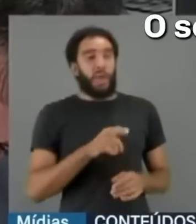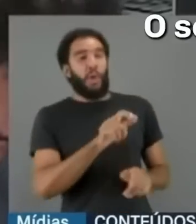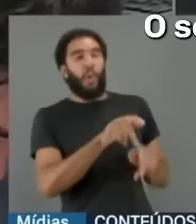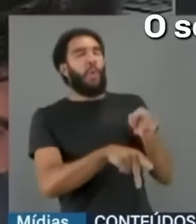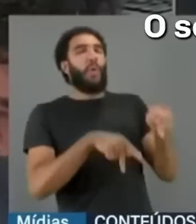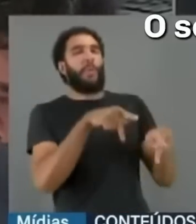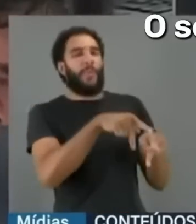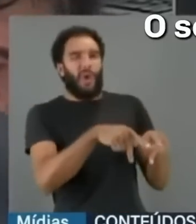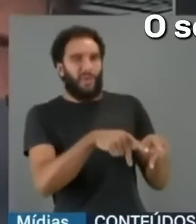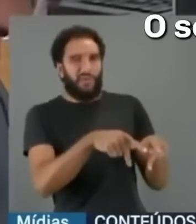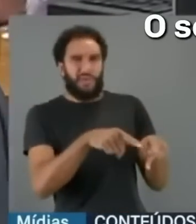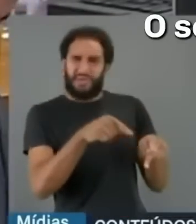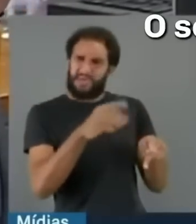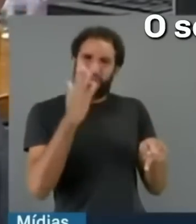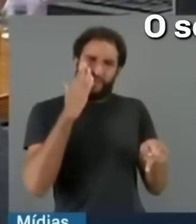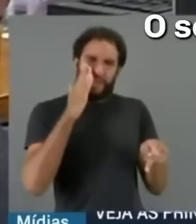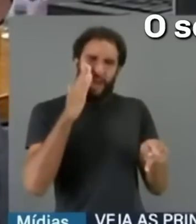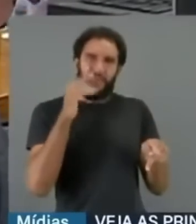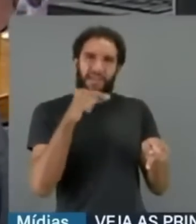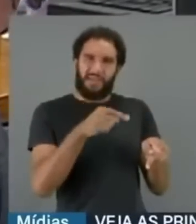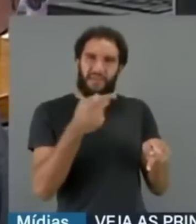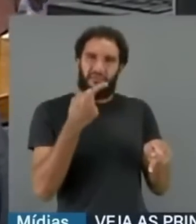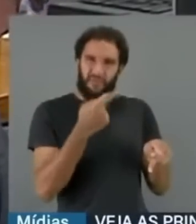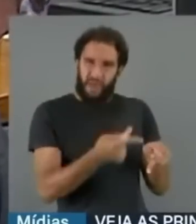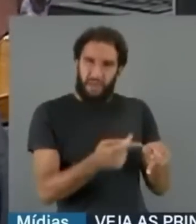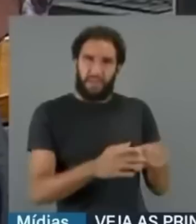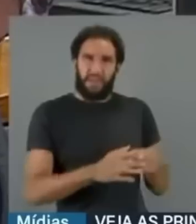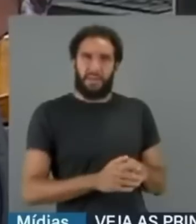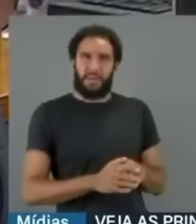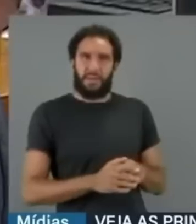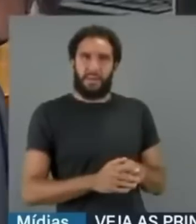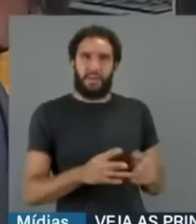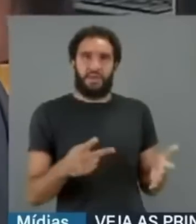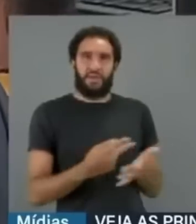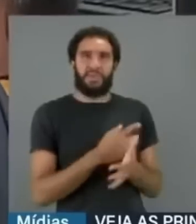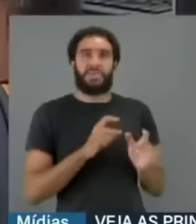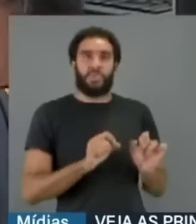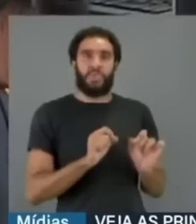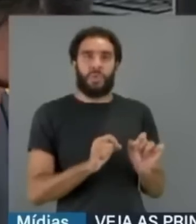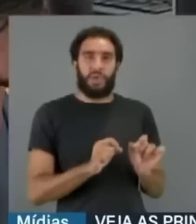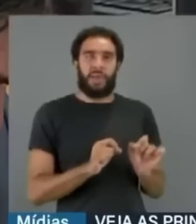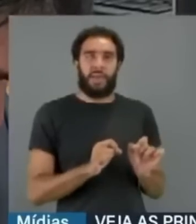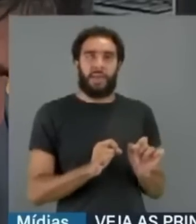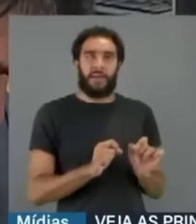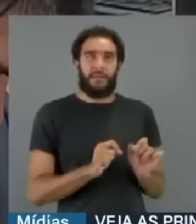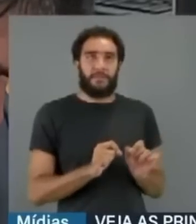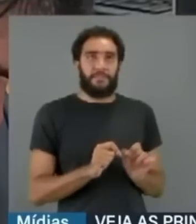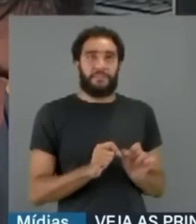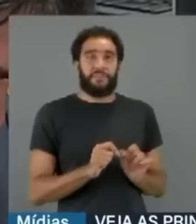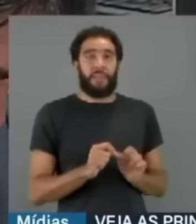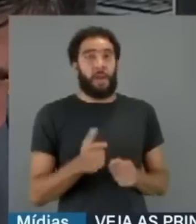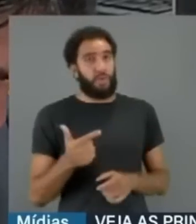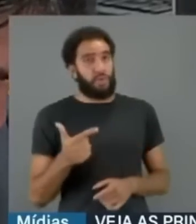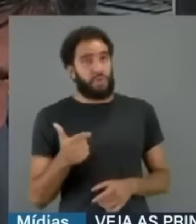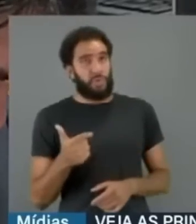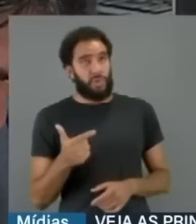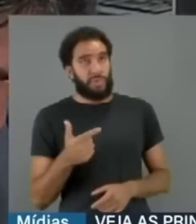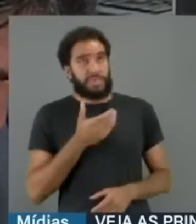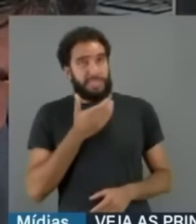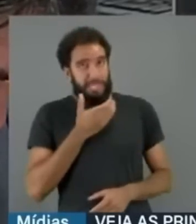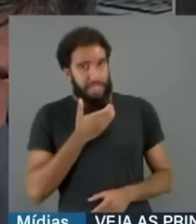povo? O senhor sabe que logo depois que o senhor diz isso, ocorre o 12 na diplomação do presidente